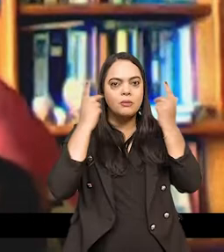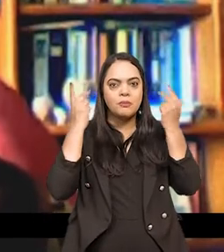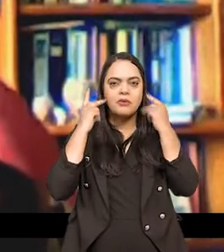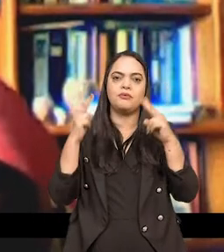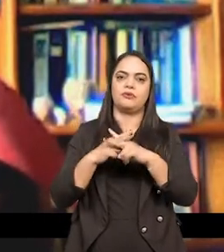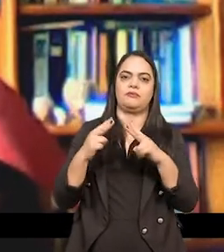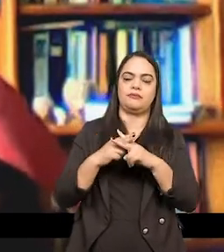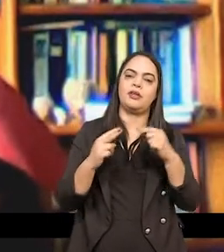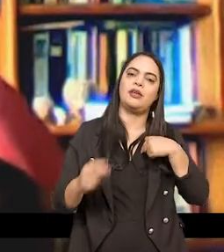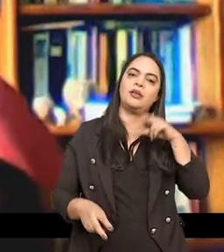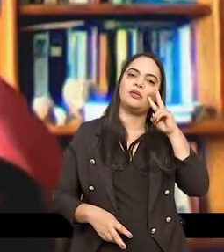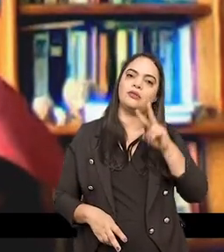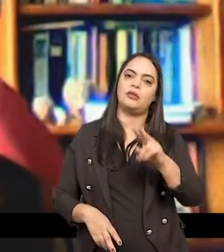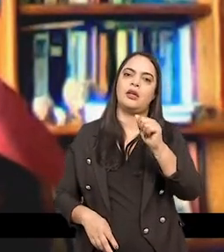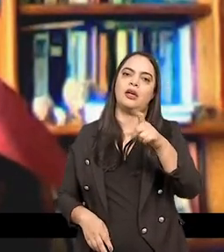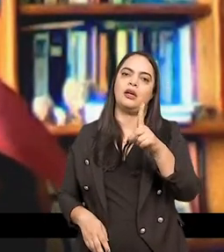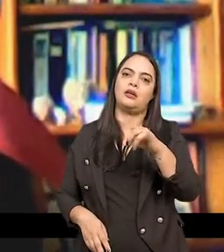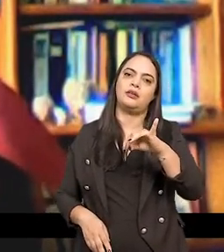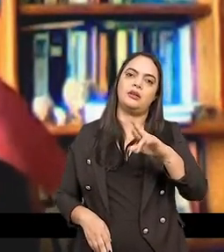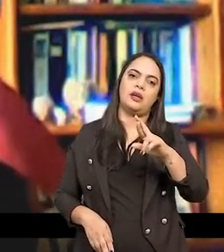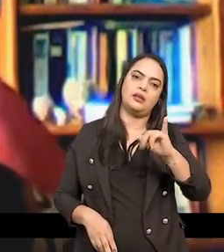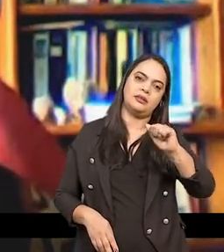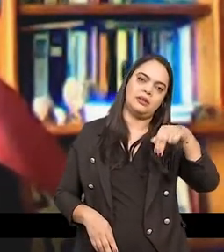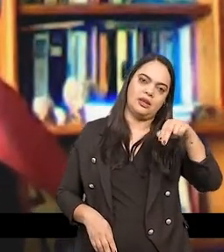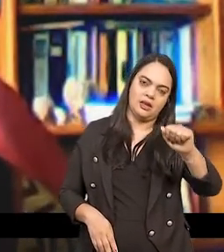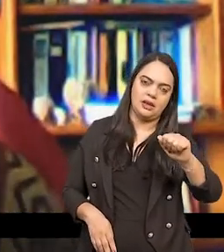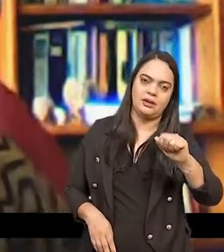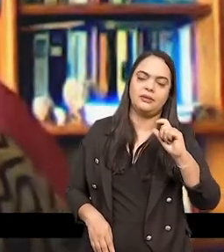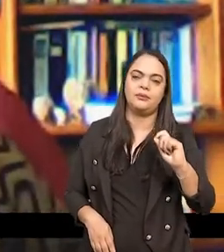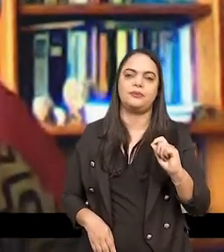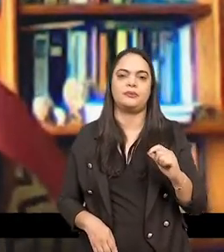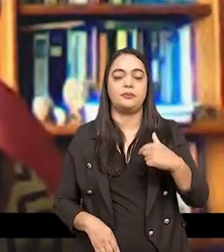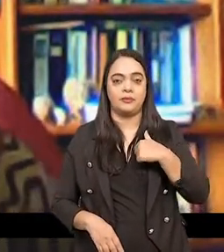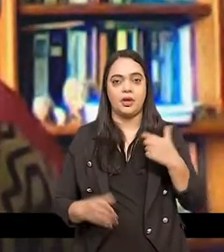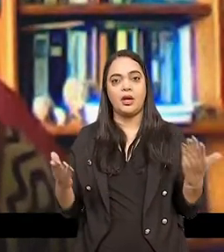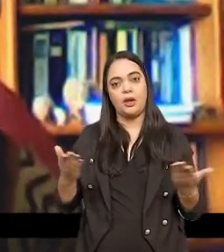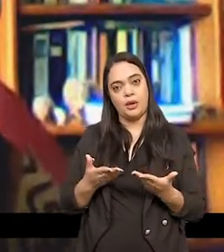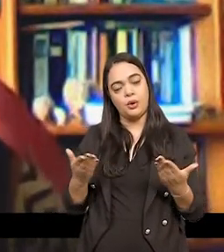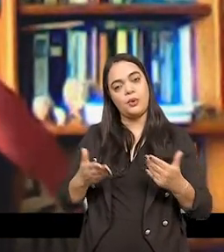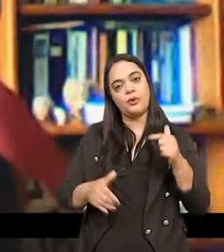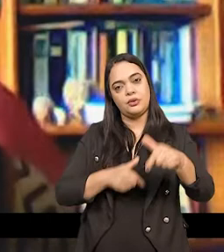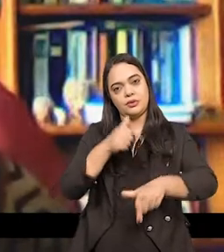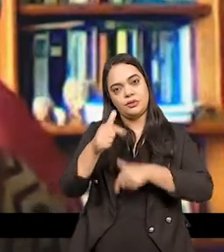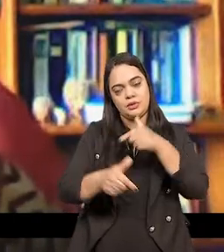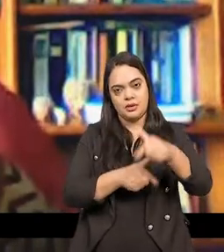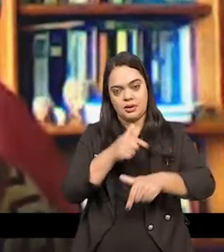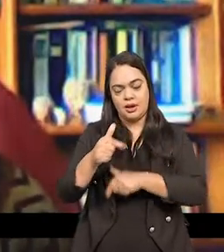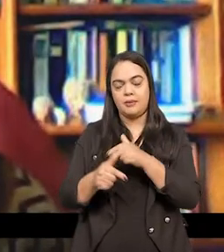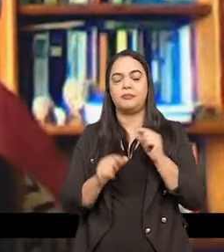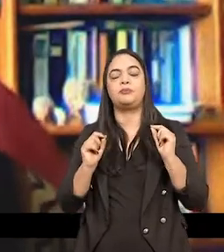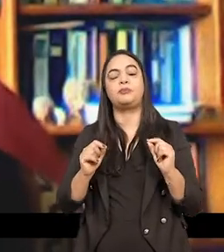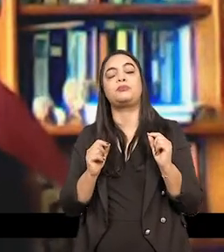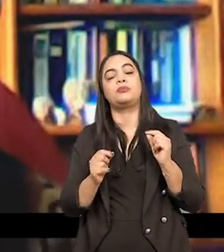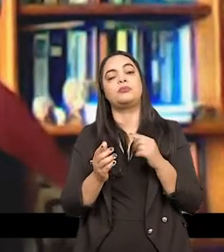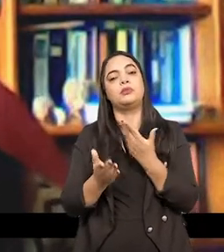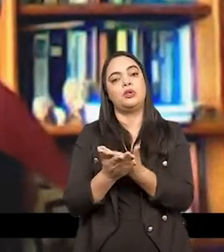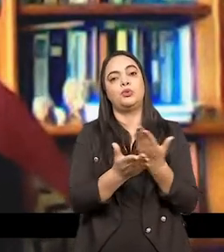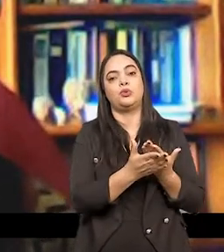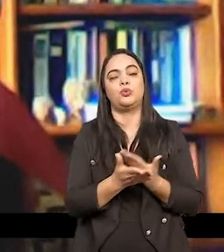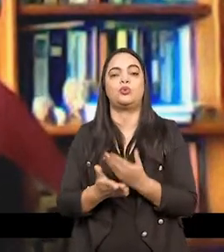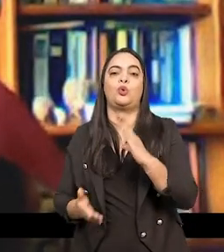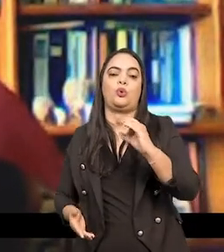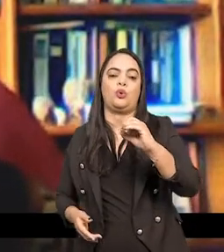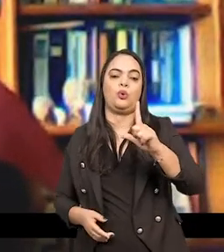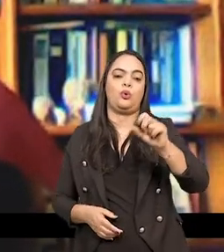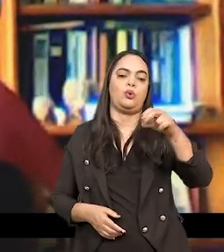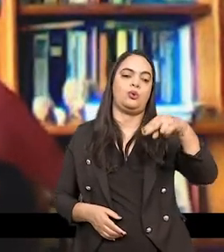Adriana, que é negra, eu hoje estou trabalhando muito com os estudos decoloniais também, né? Que eles